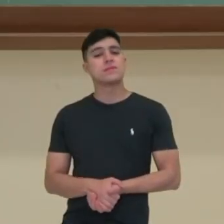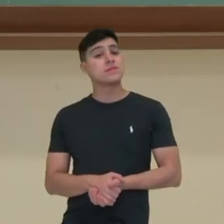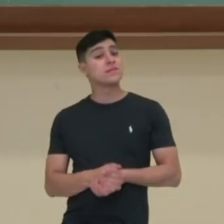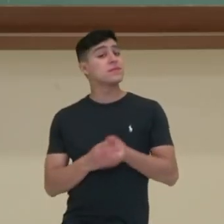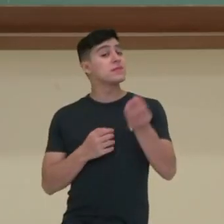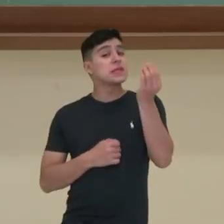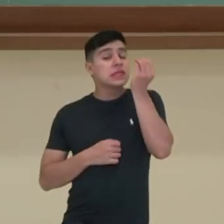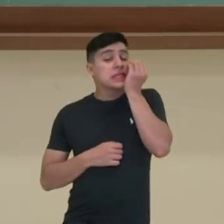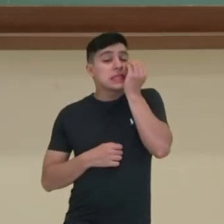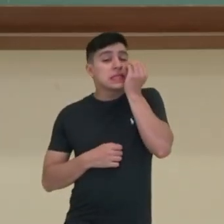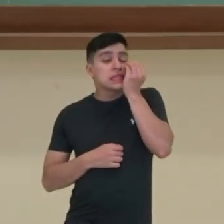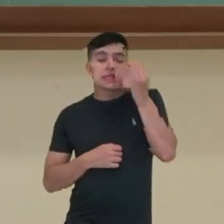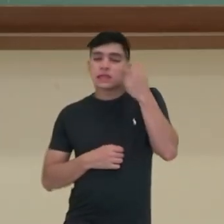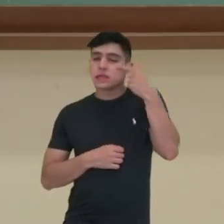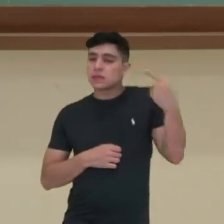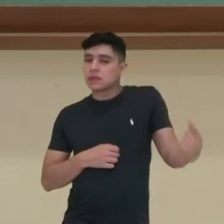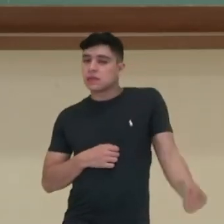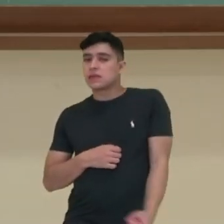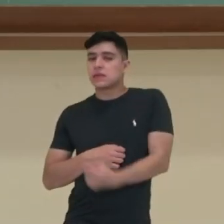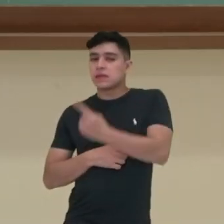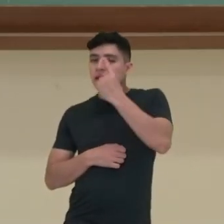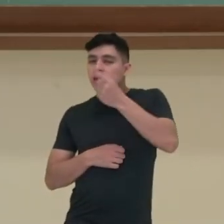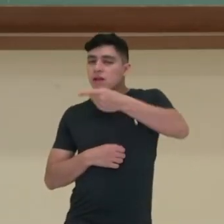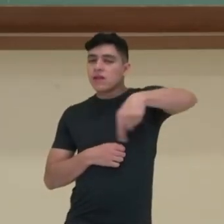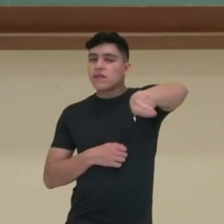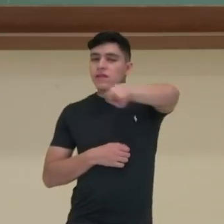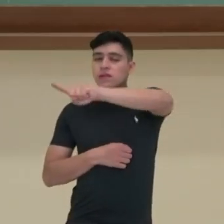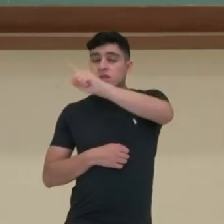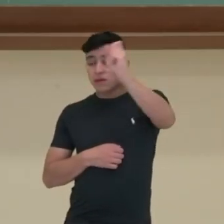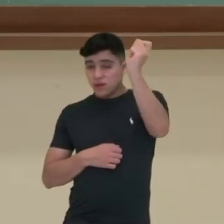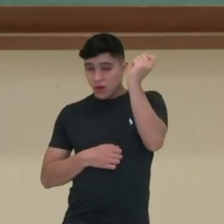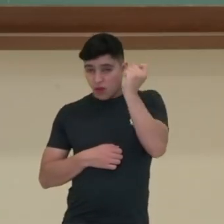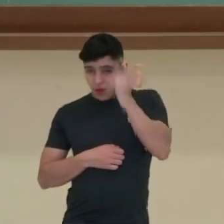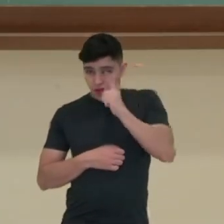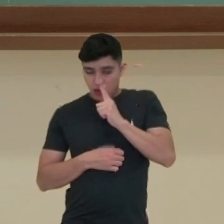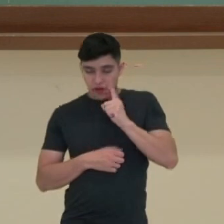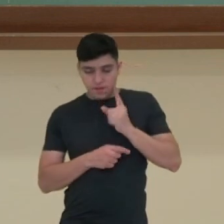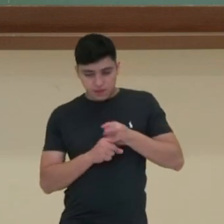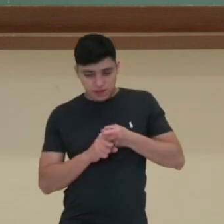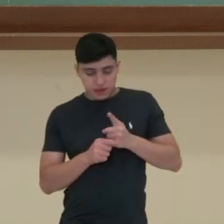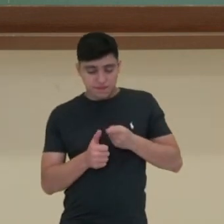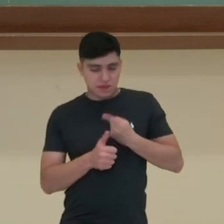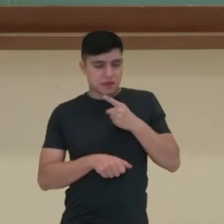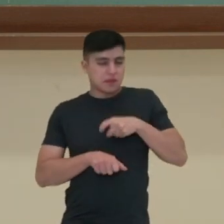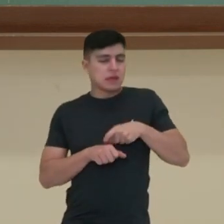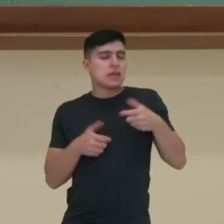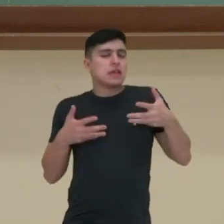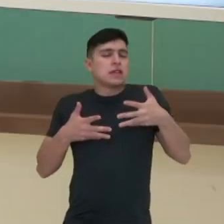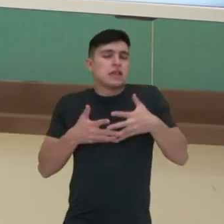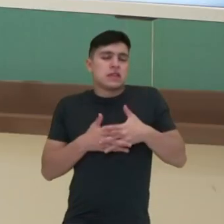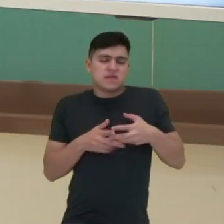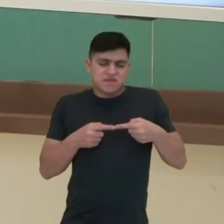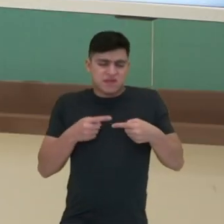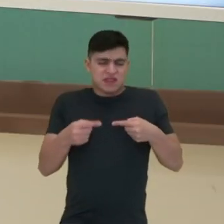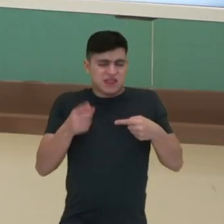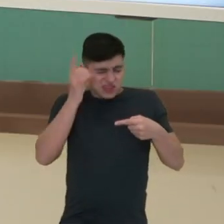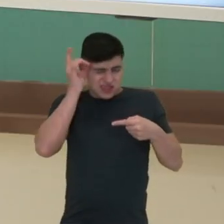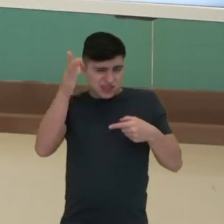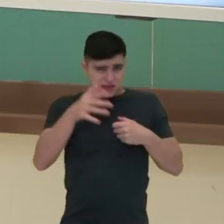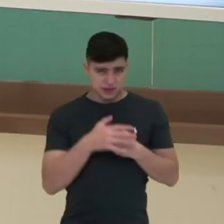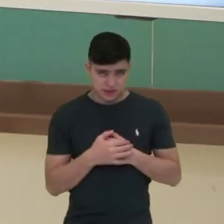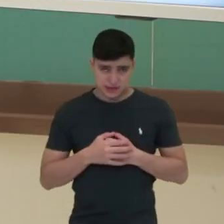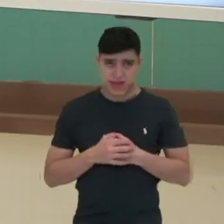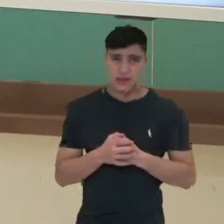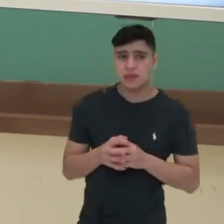Vamos tentar ver aqui. Vamos ver que você conseguiu fazer. Claro, é um pouquinho complicado no primeiro momento, mas você vai tirando de letra ali. Então, por exemplo,